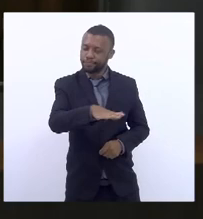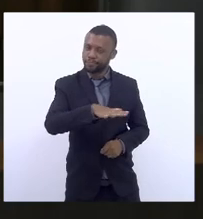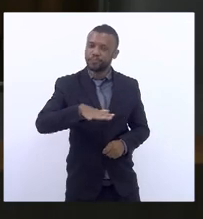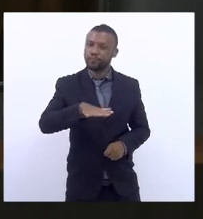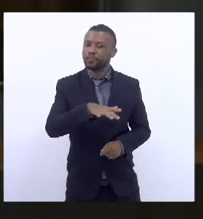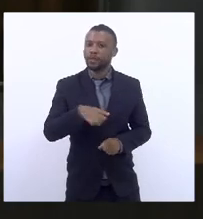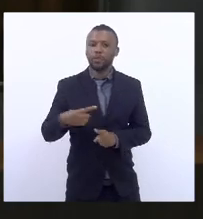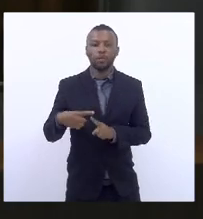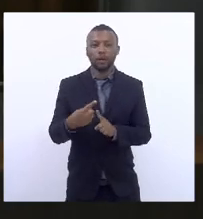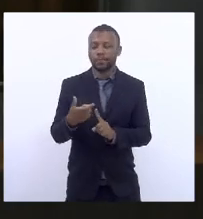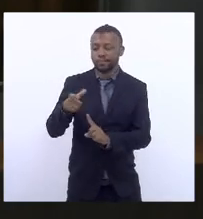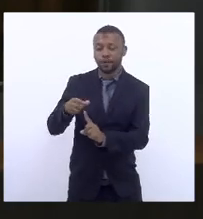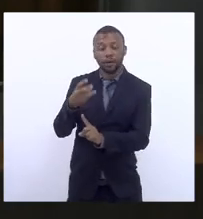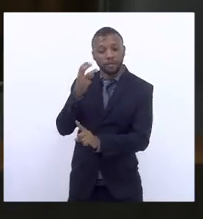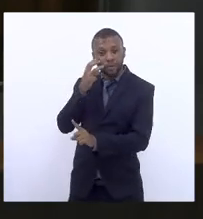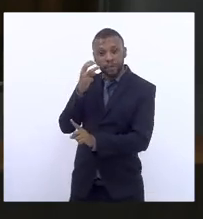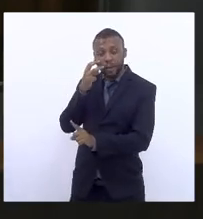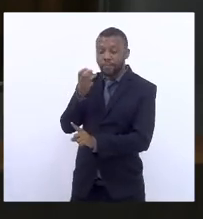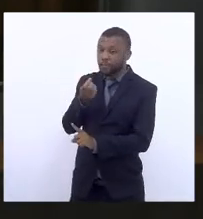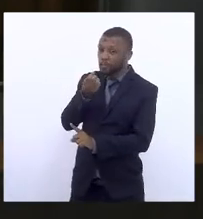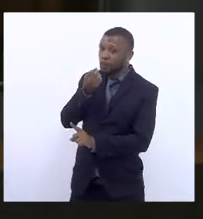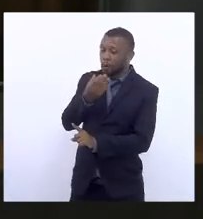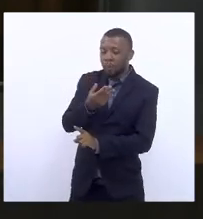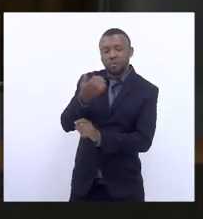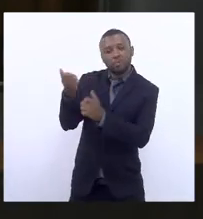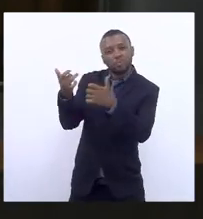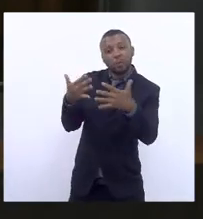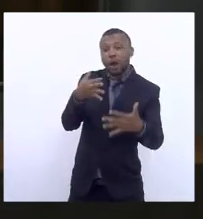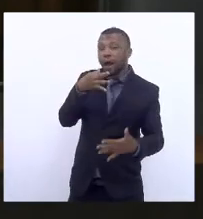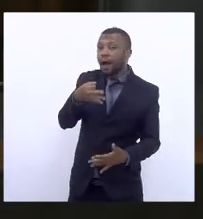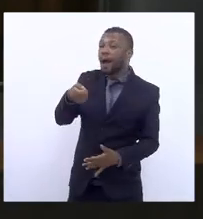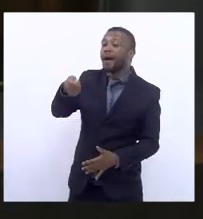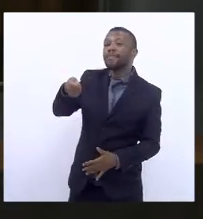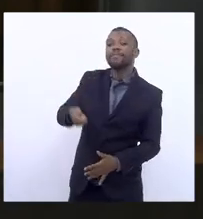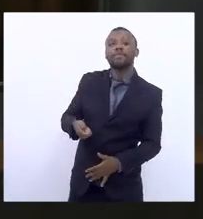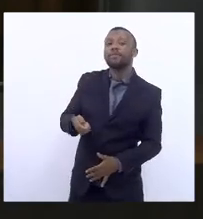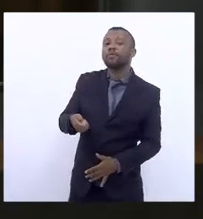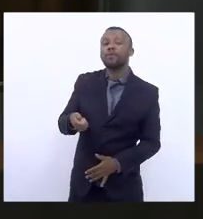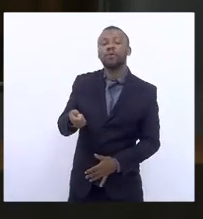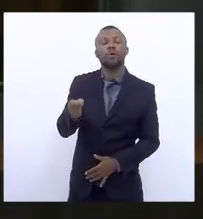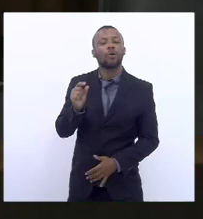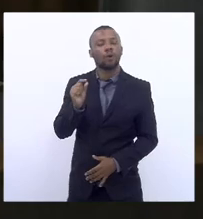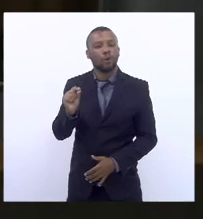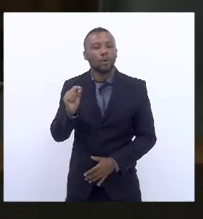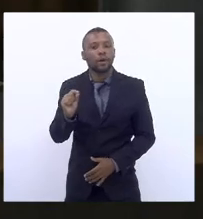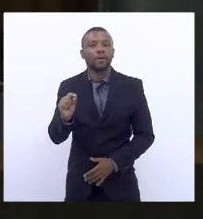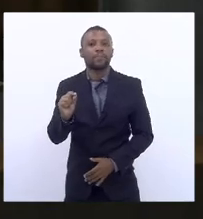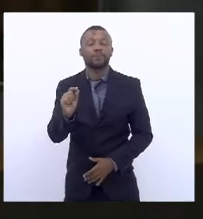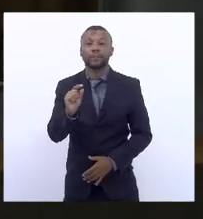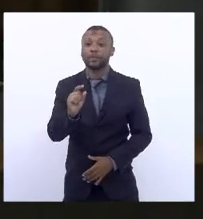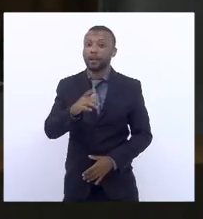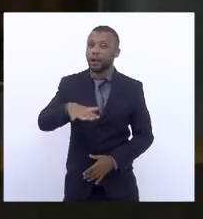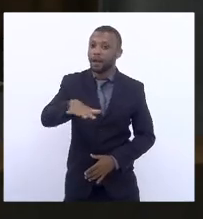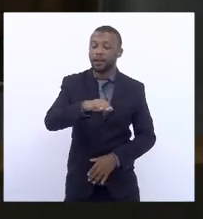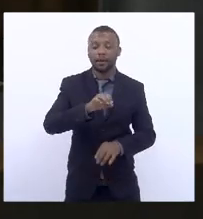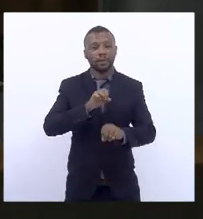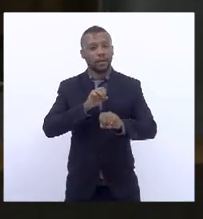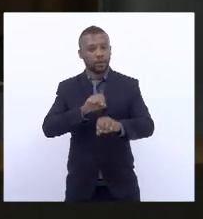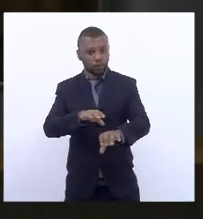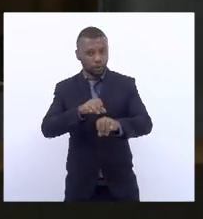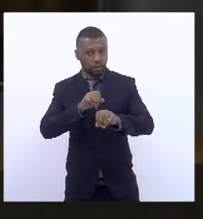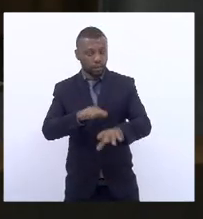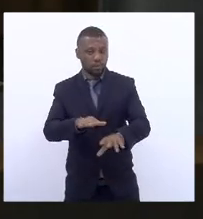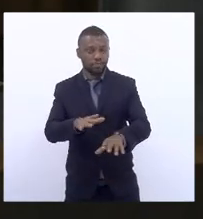o Valdeque foi muito feliz em afirmar que a educação